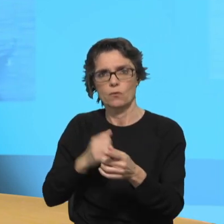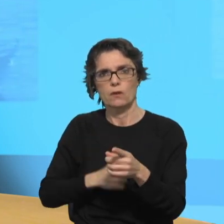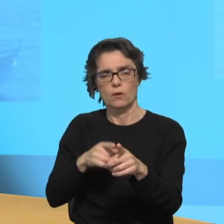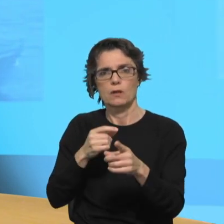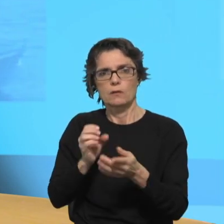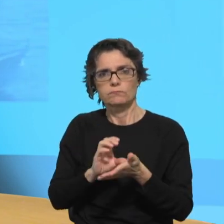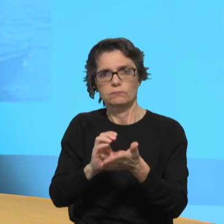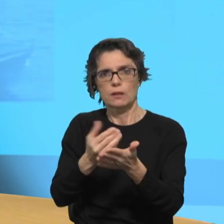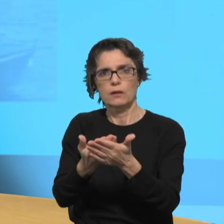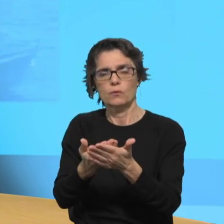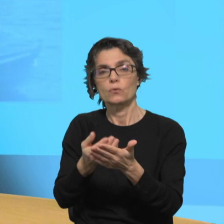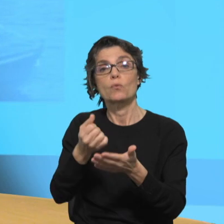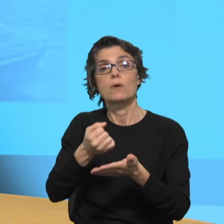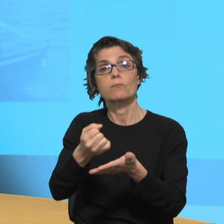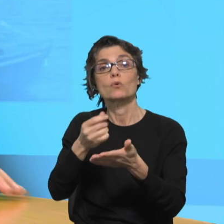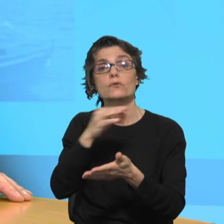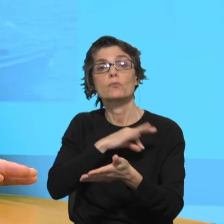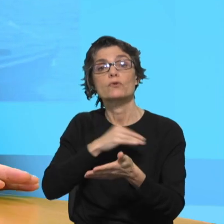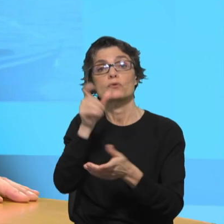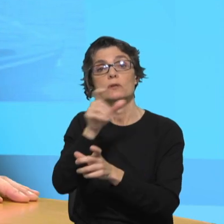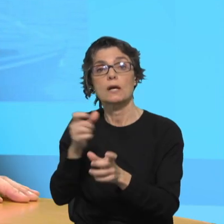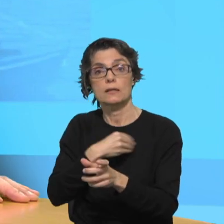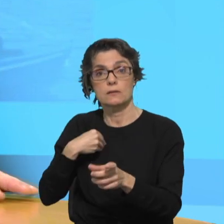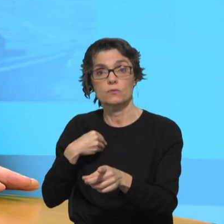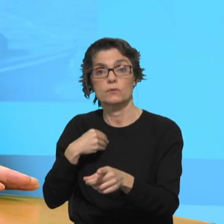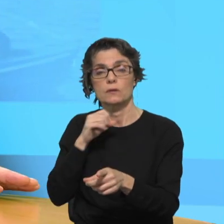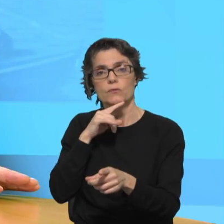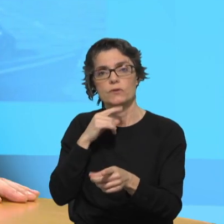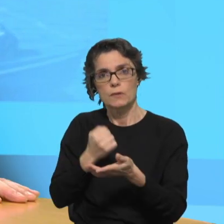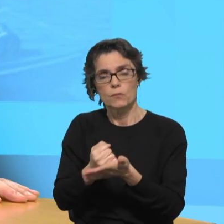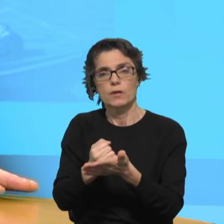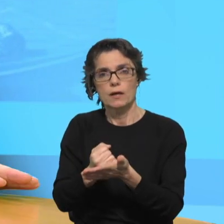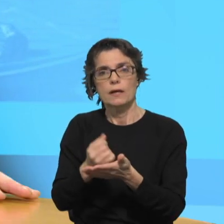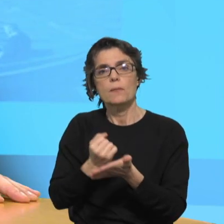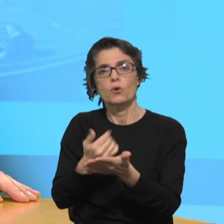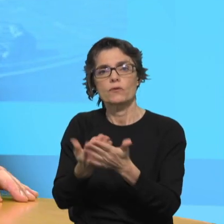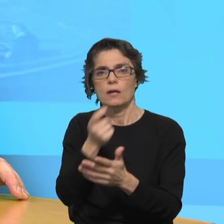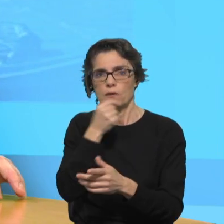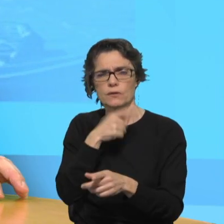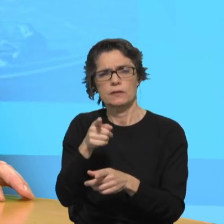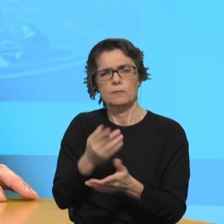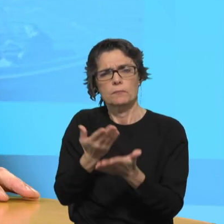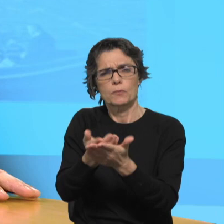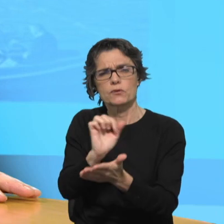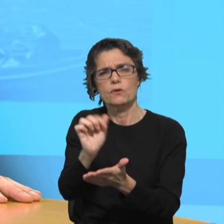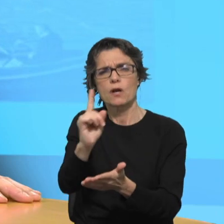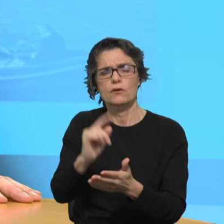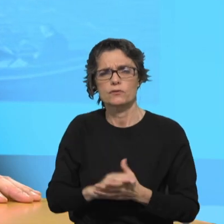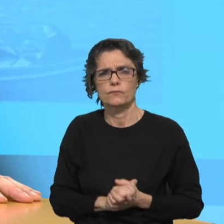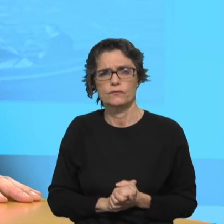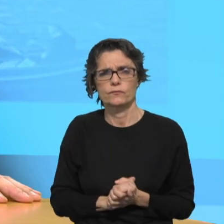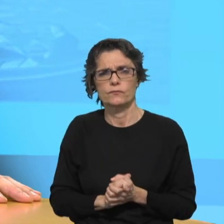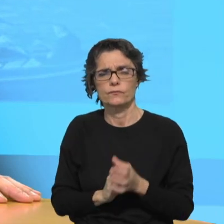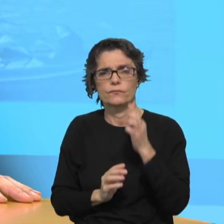possam ajudar no combate a este problema e no apoio às vítimas. Que propósito é este da Associação?